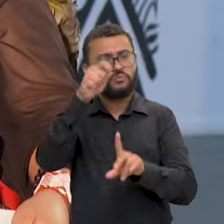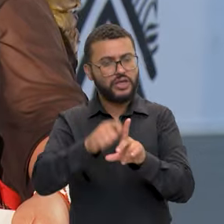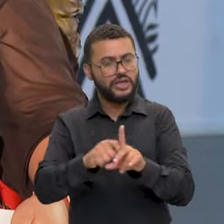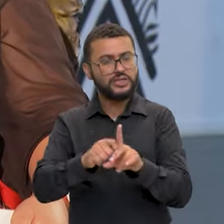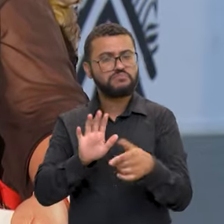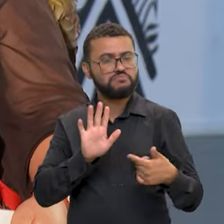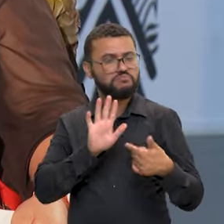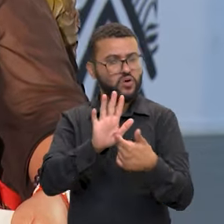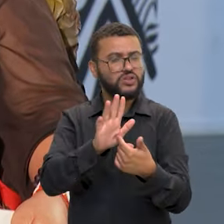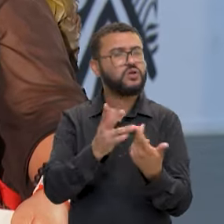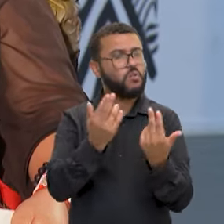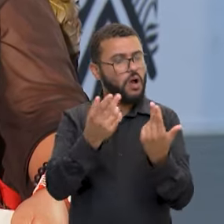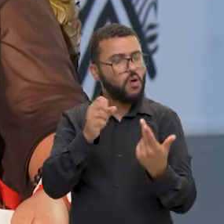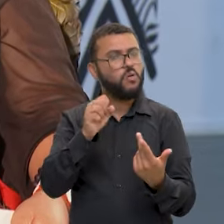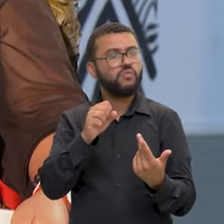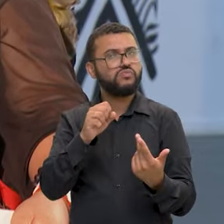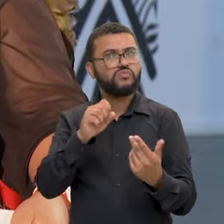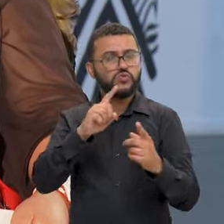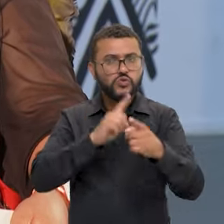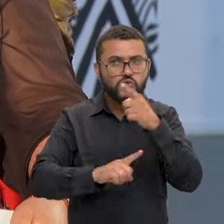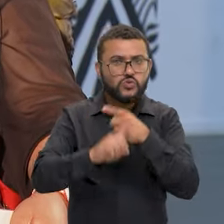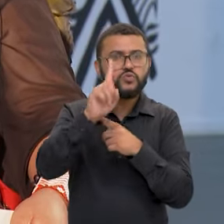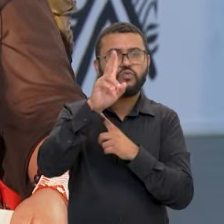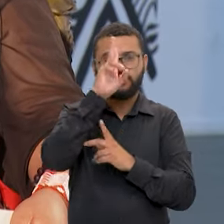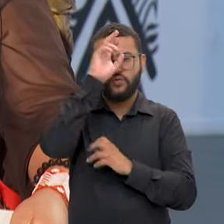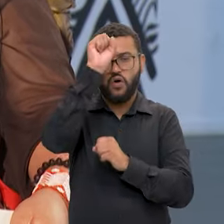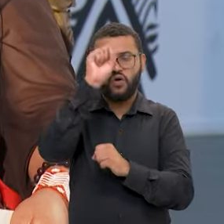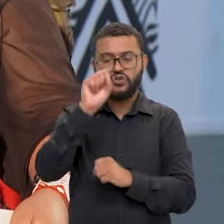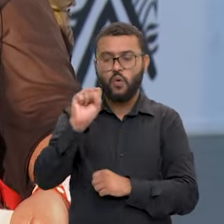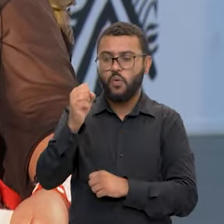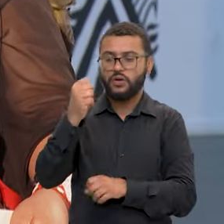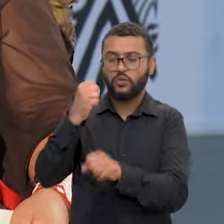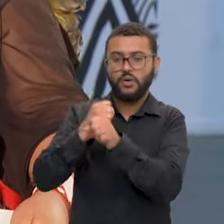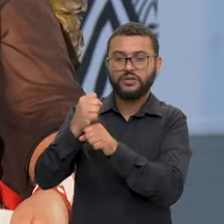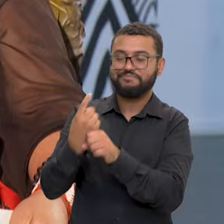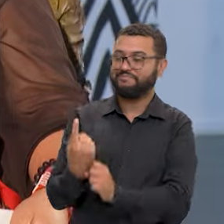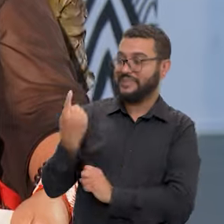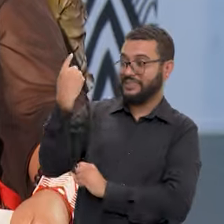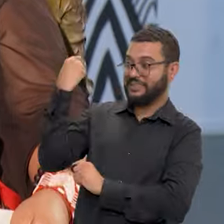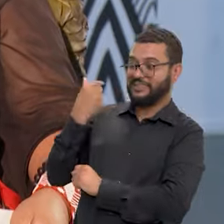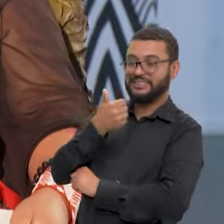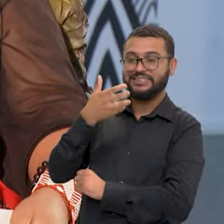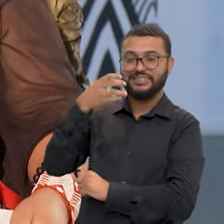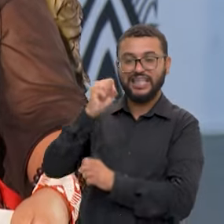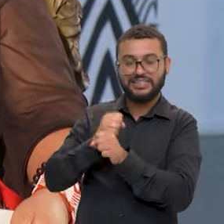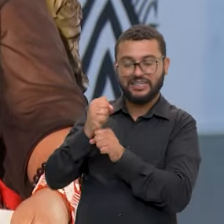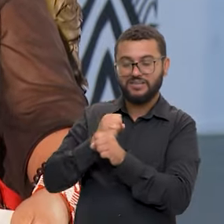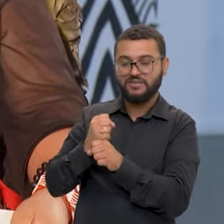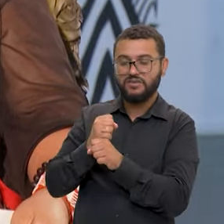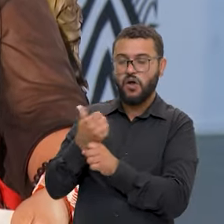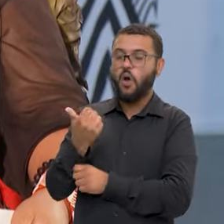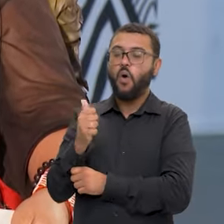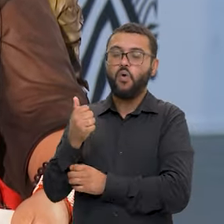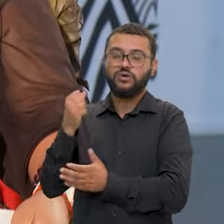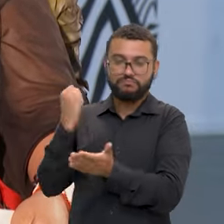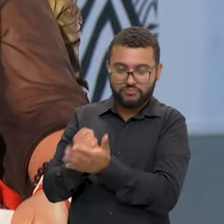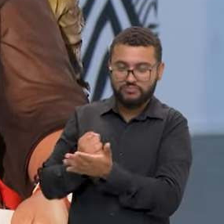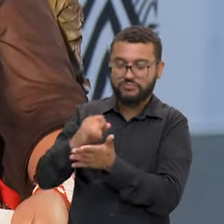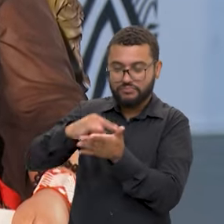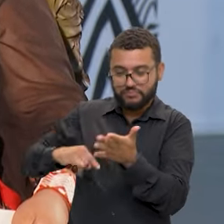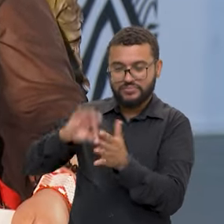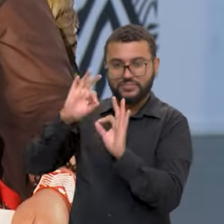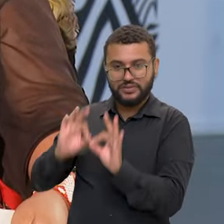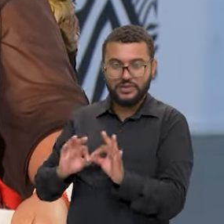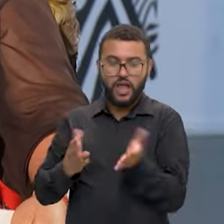supera oito anos, porque em dez anos foram onze territórios indígenas demarcados. E